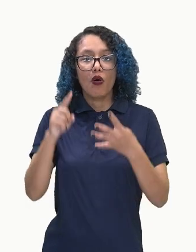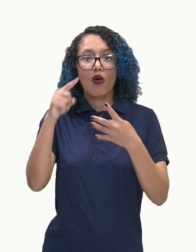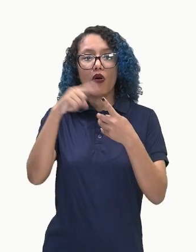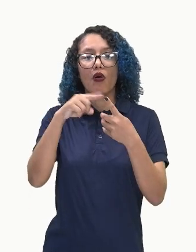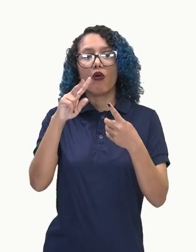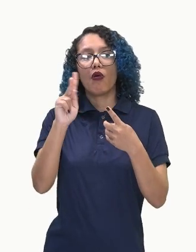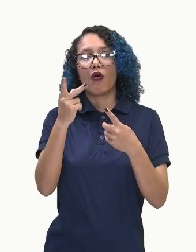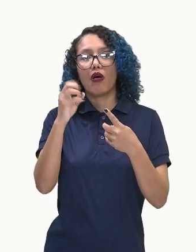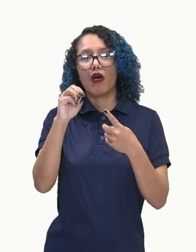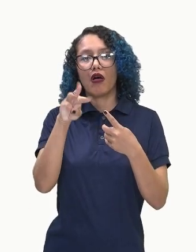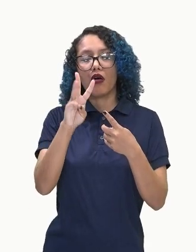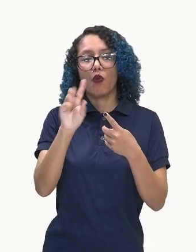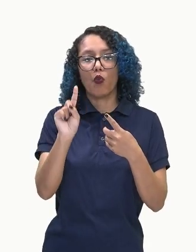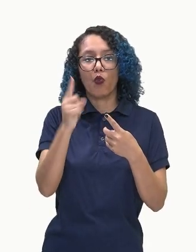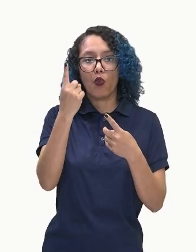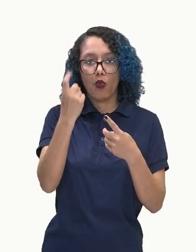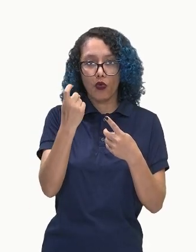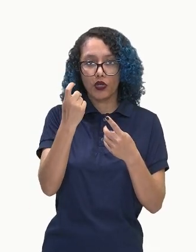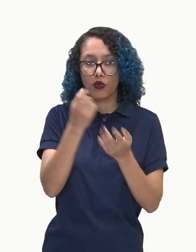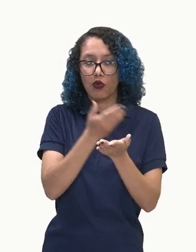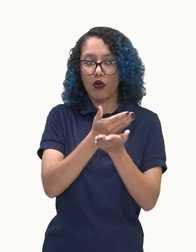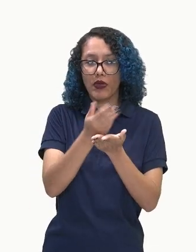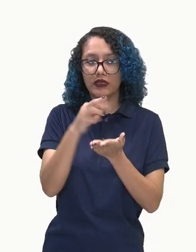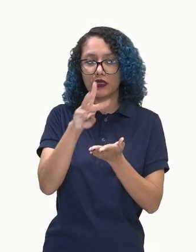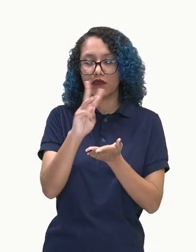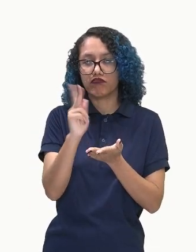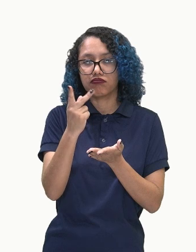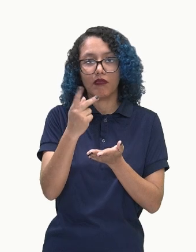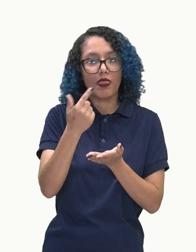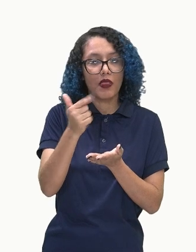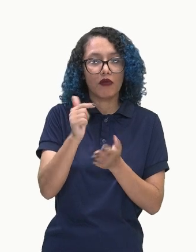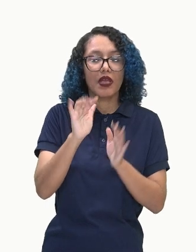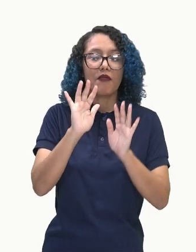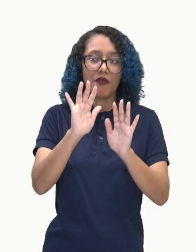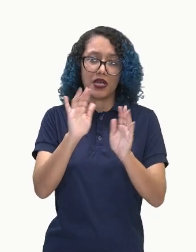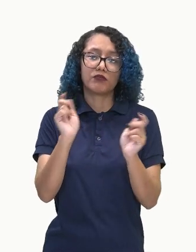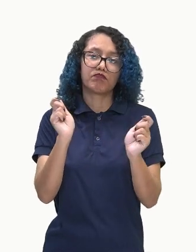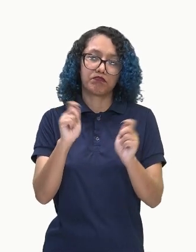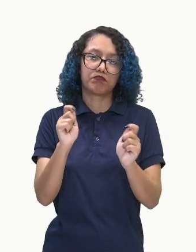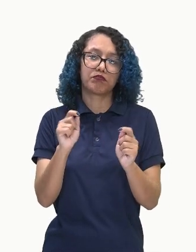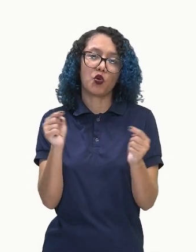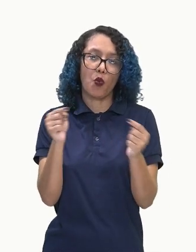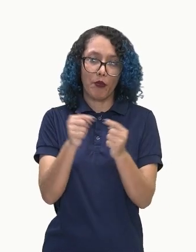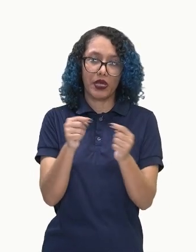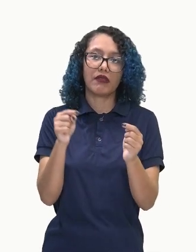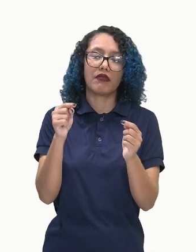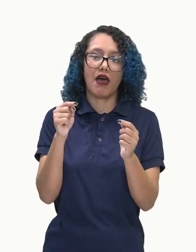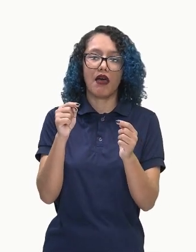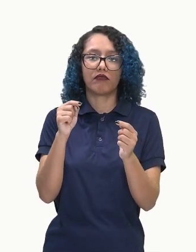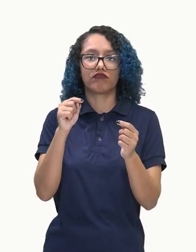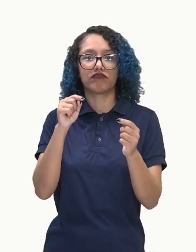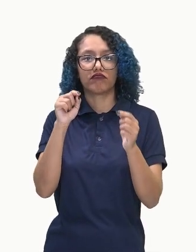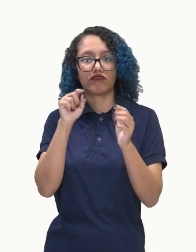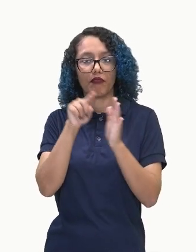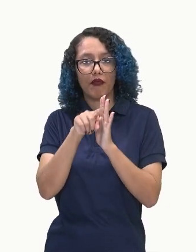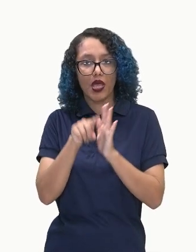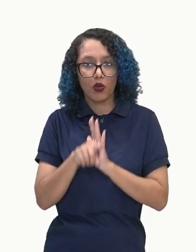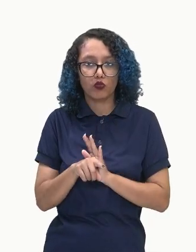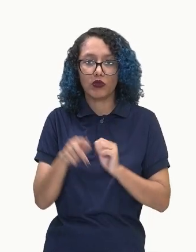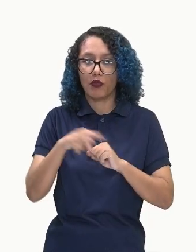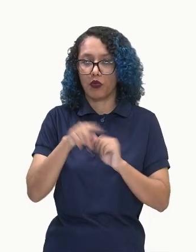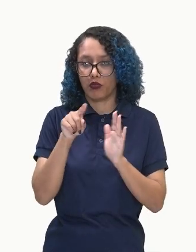tem inicial em WH, mas a gente o classifica também como WH question, tá? A gente classifica dentro